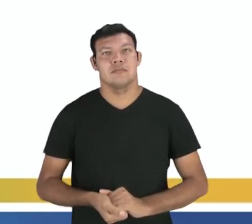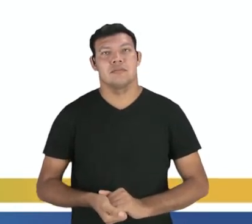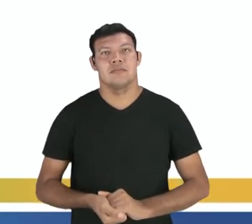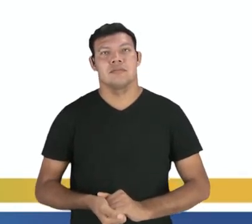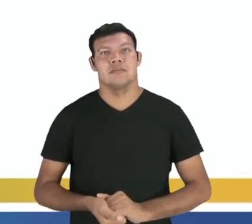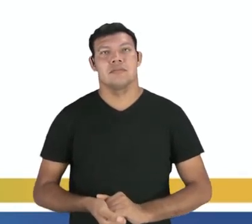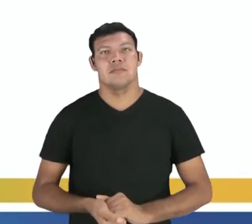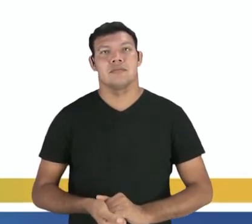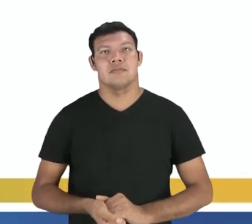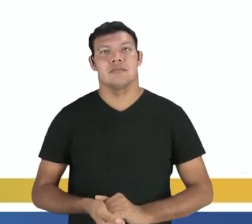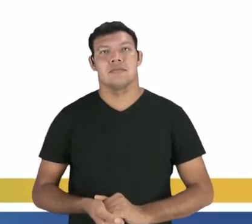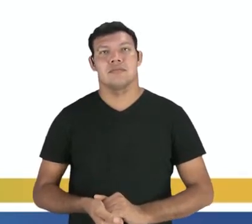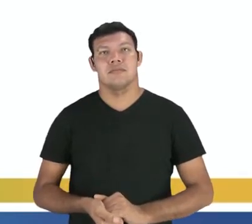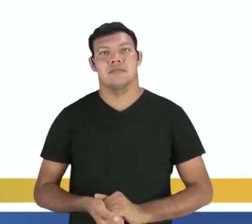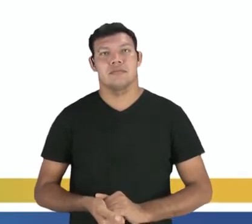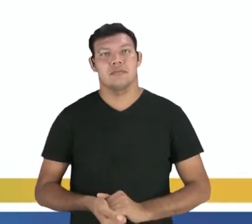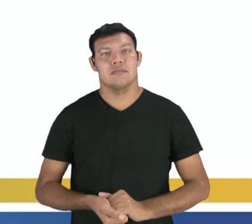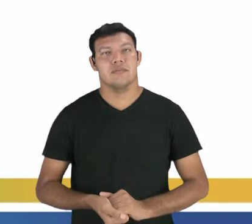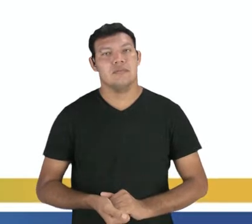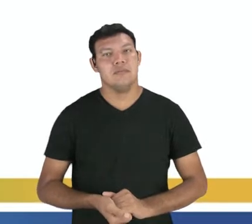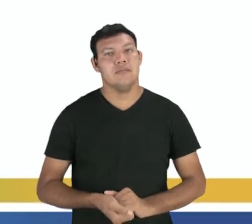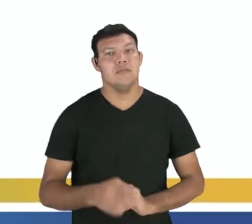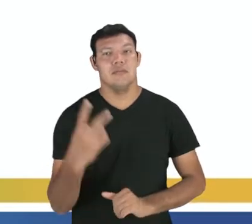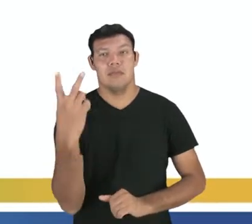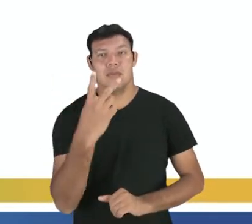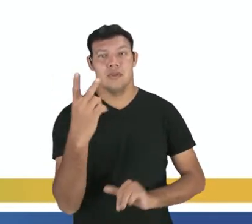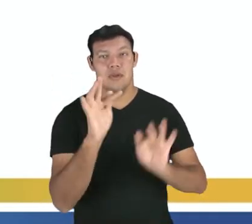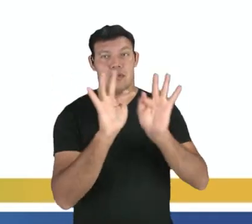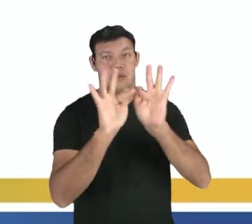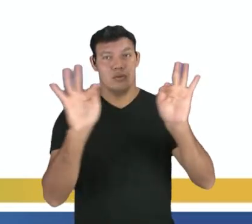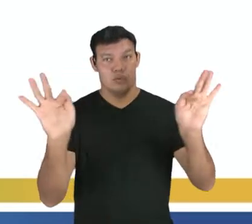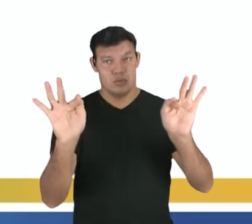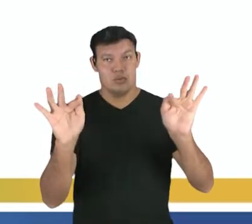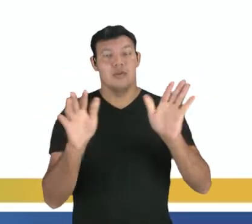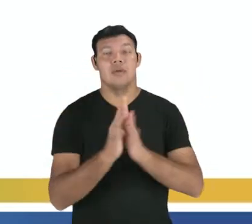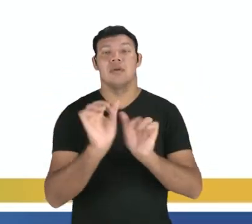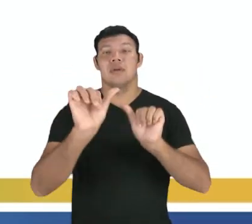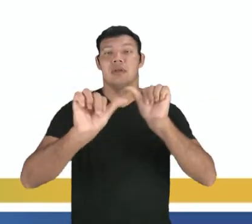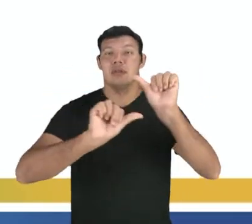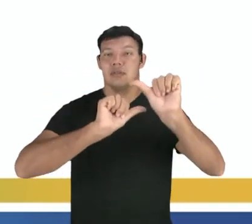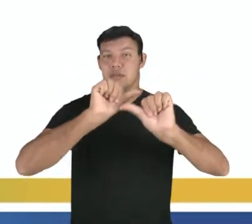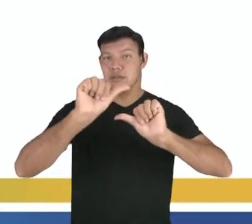que pegou a gripe humana. Essas duas frases, agora elas foram